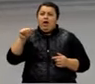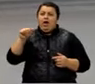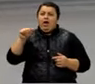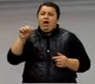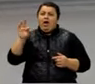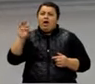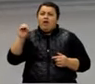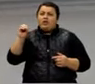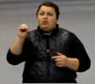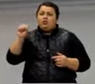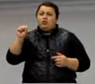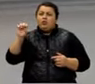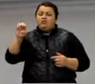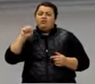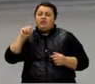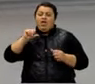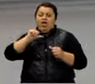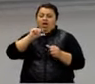de gases, onde